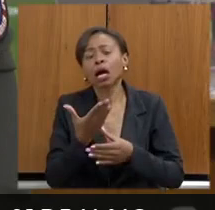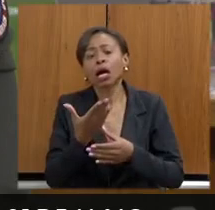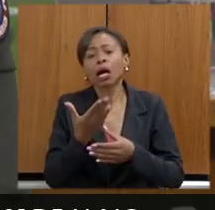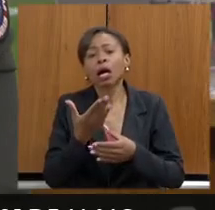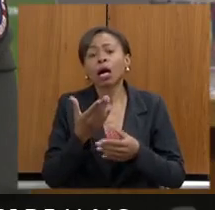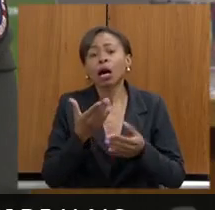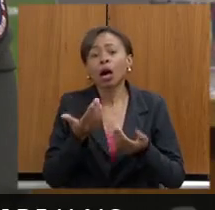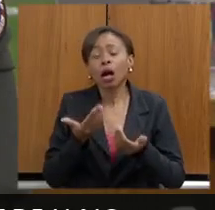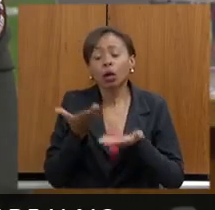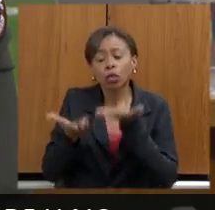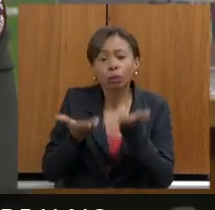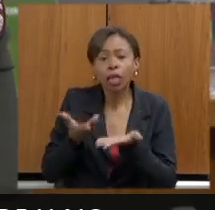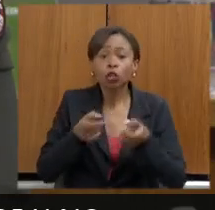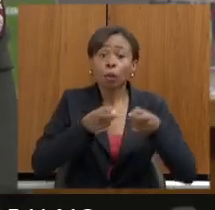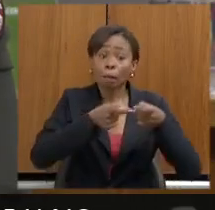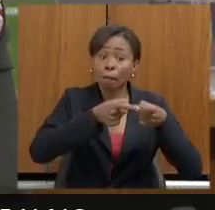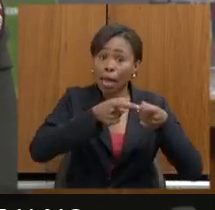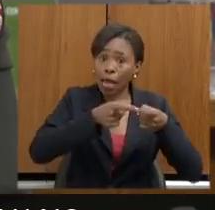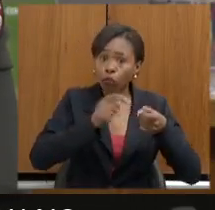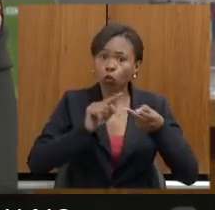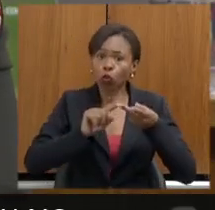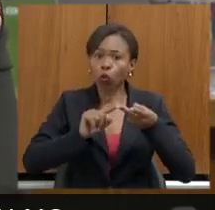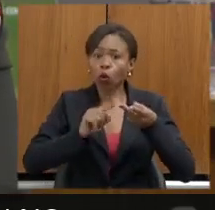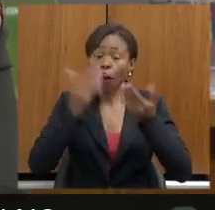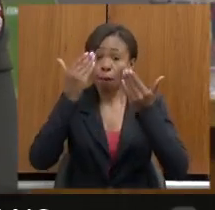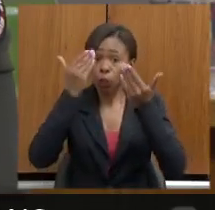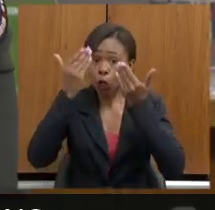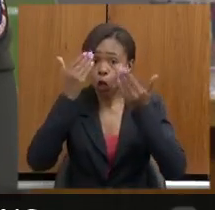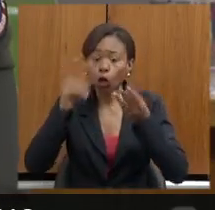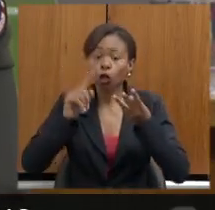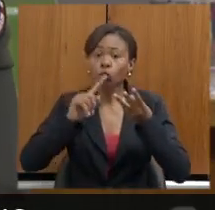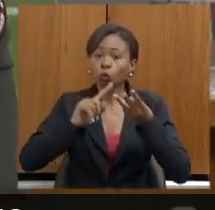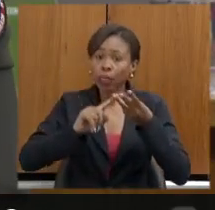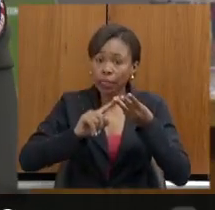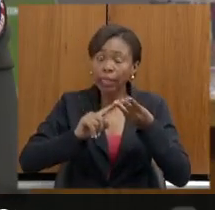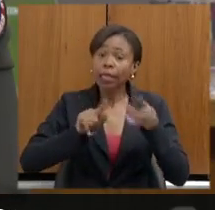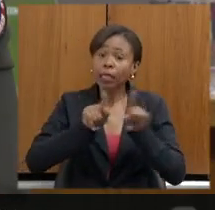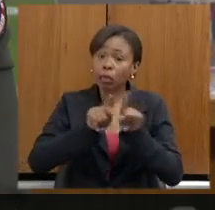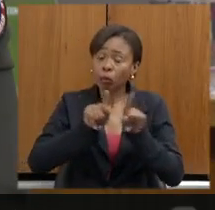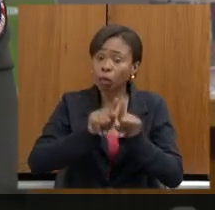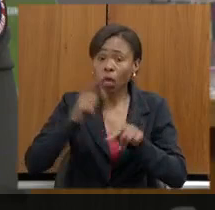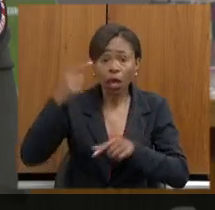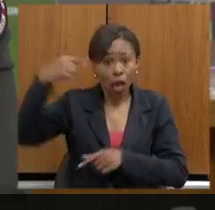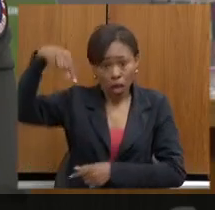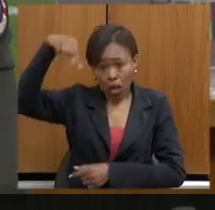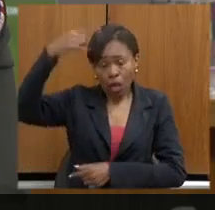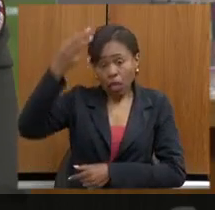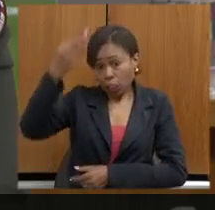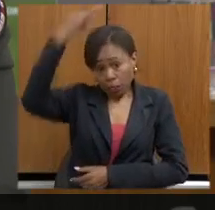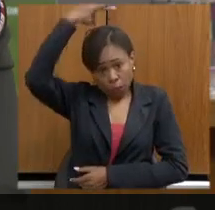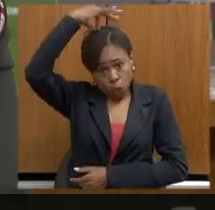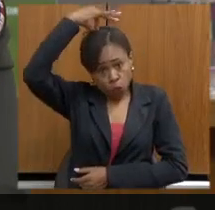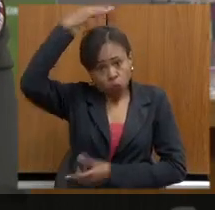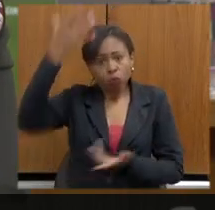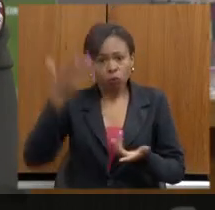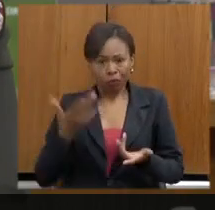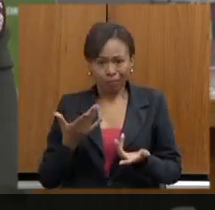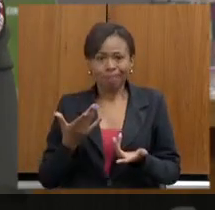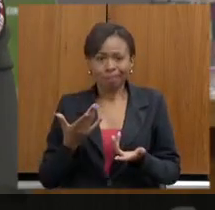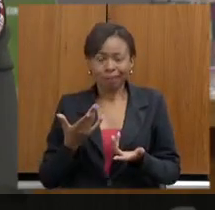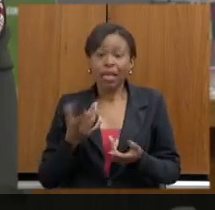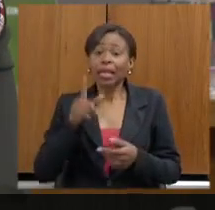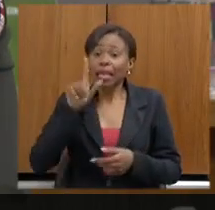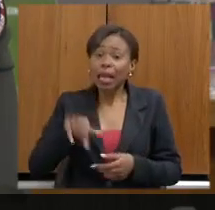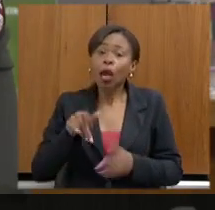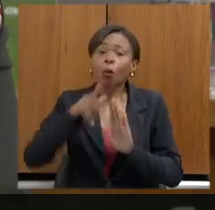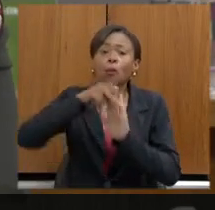médico psicológico e até mesmo espiritual através de um projeto que estamos lançando